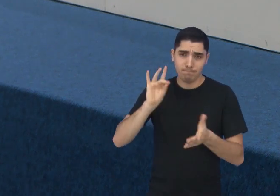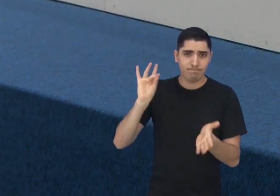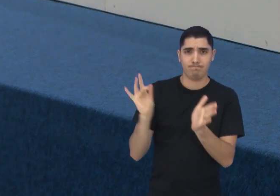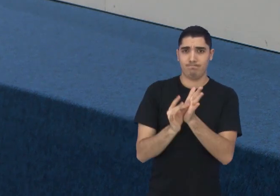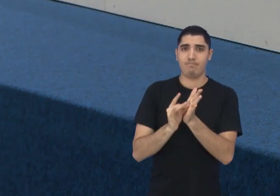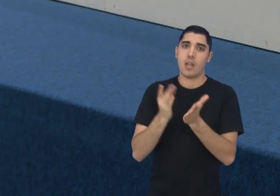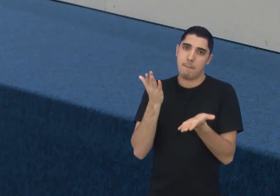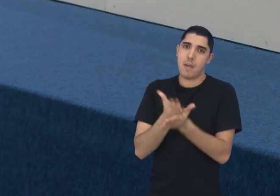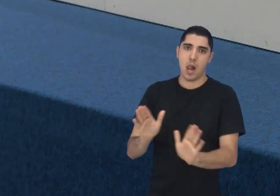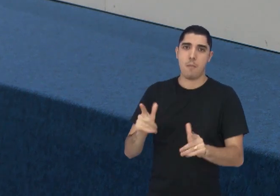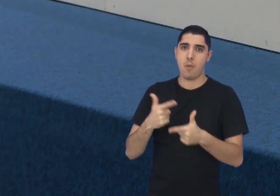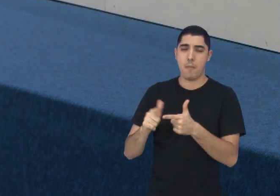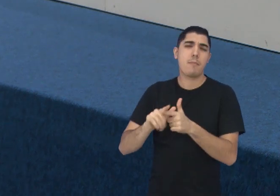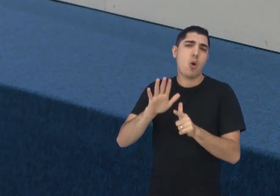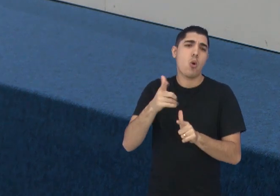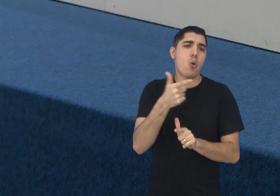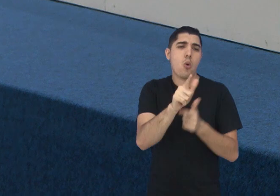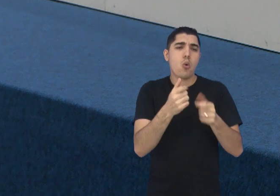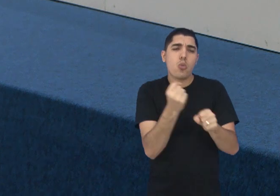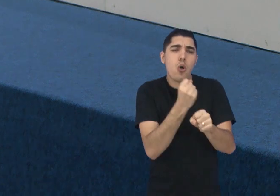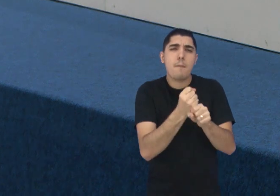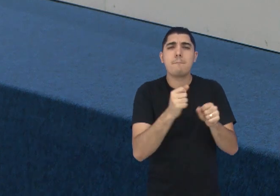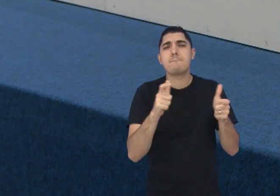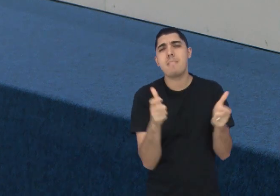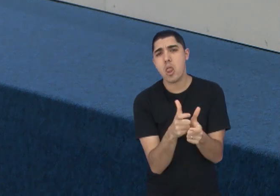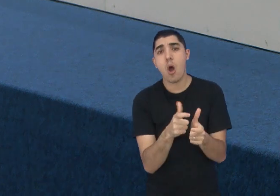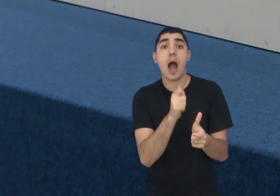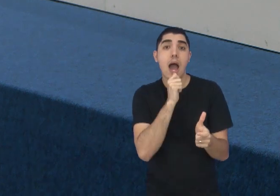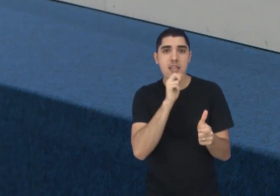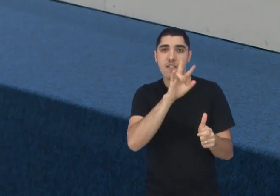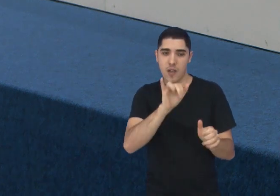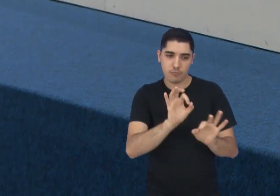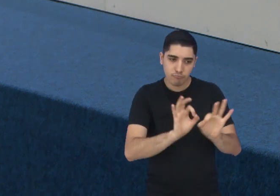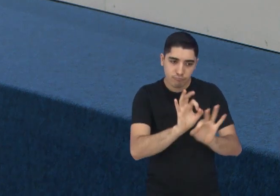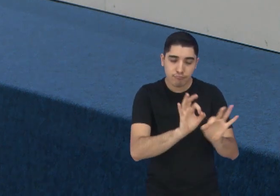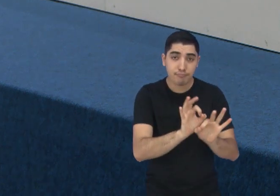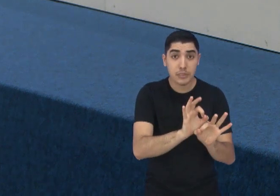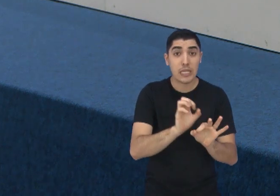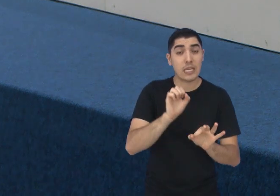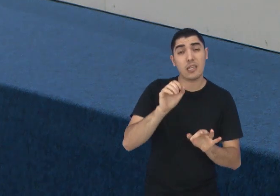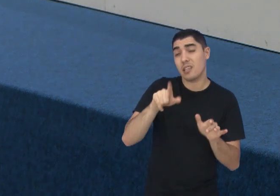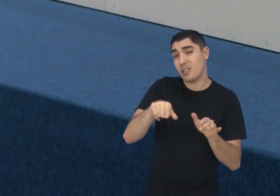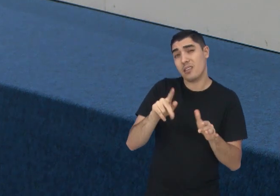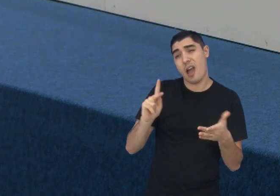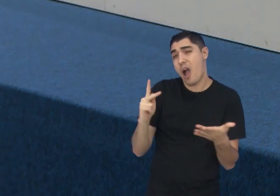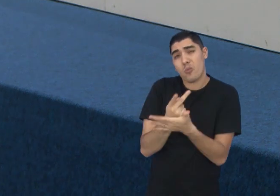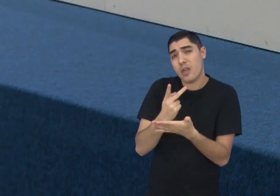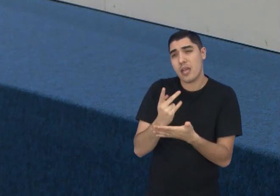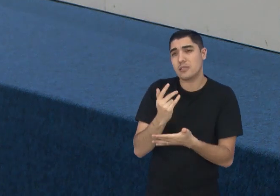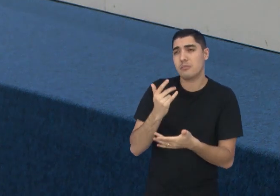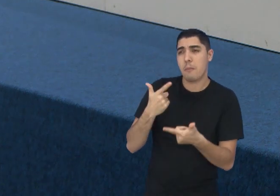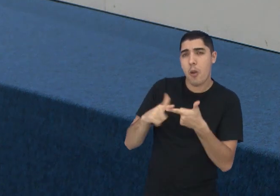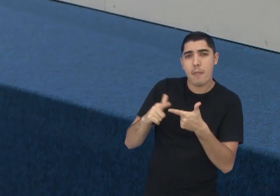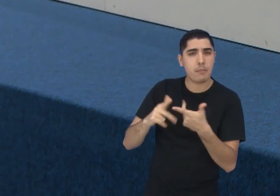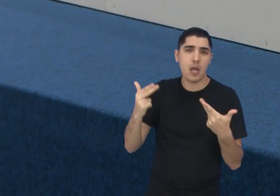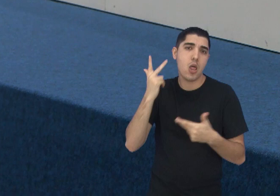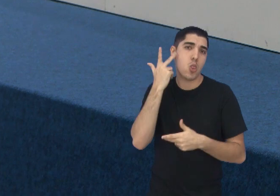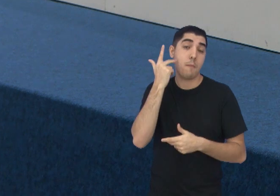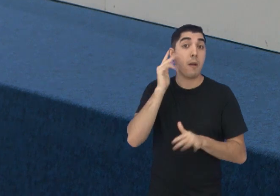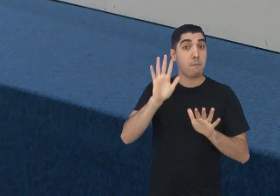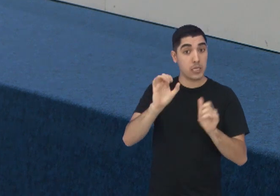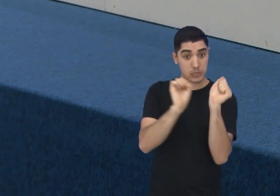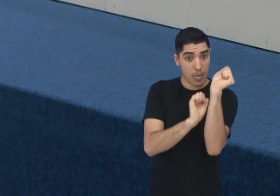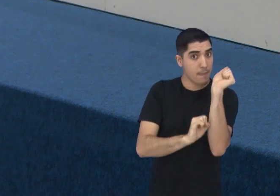definitivamente. Outras obras menores estão em andamento, casos pontuais acontecem todos os dias, mas a Sabesp prontamente